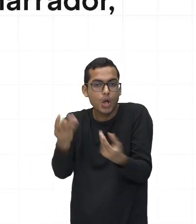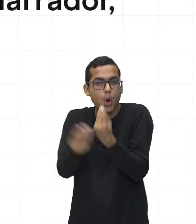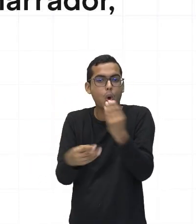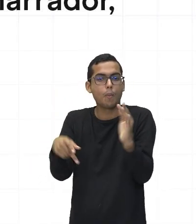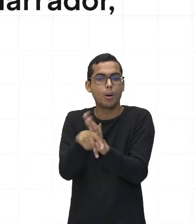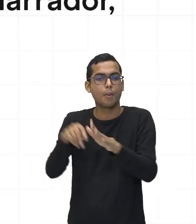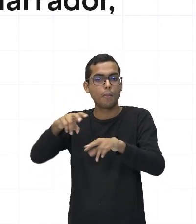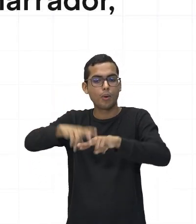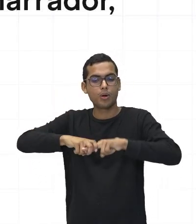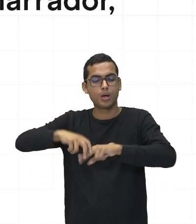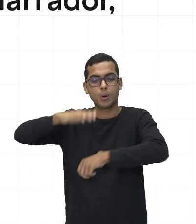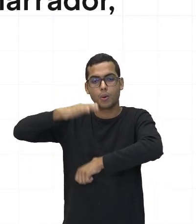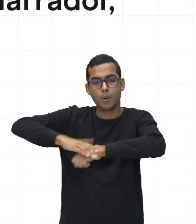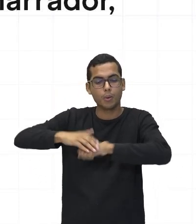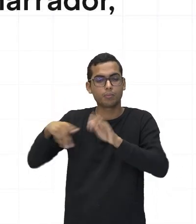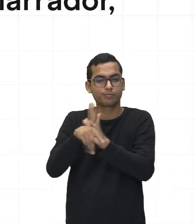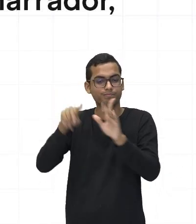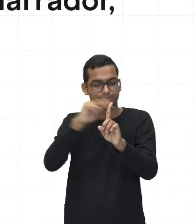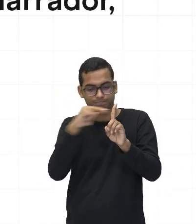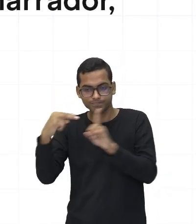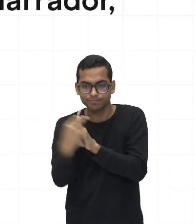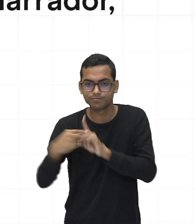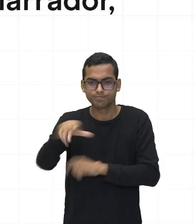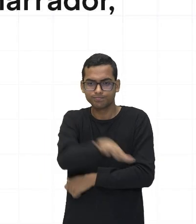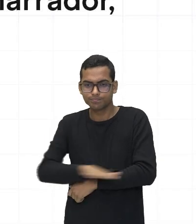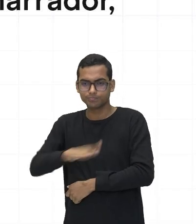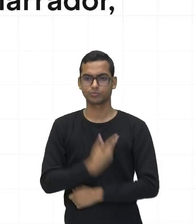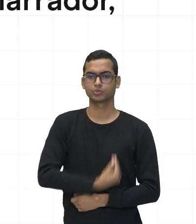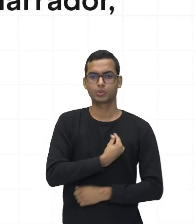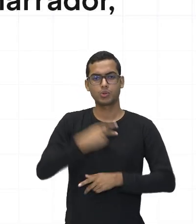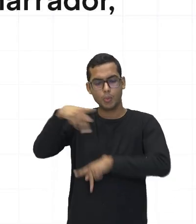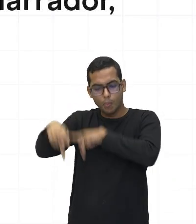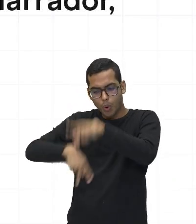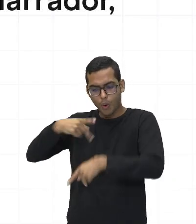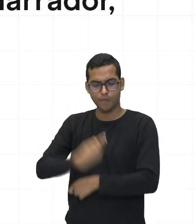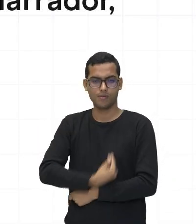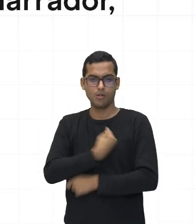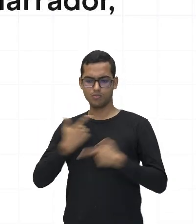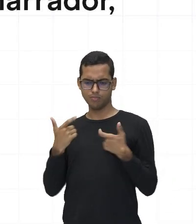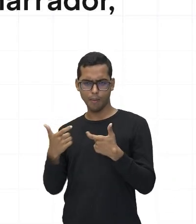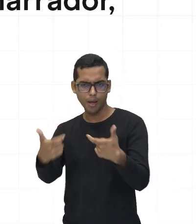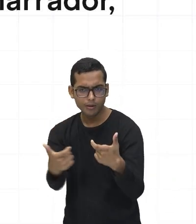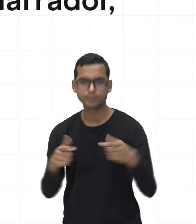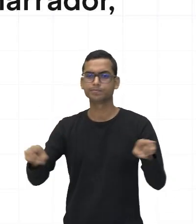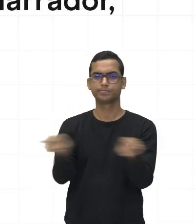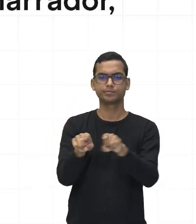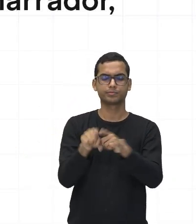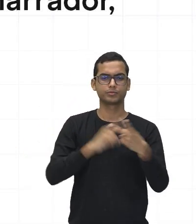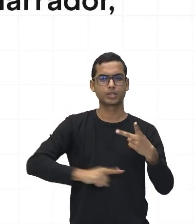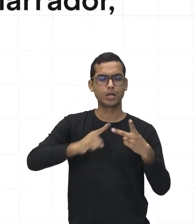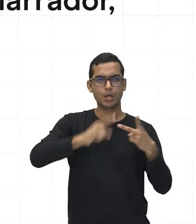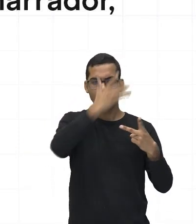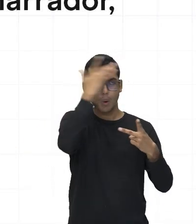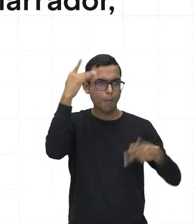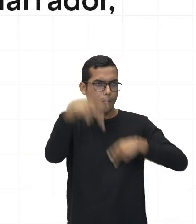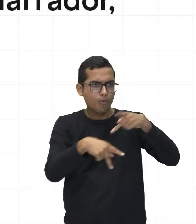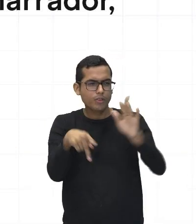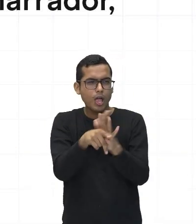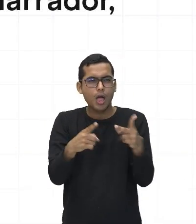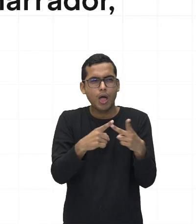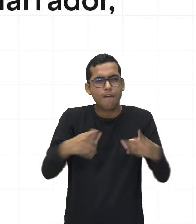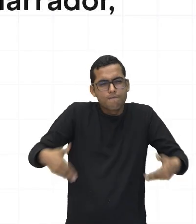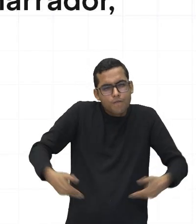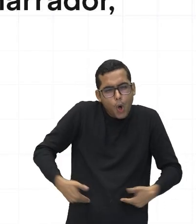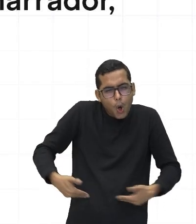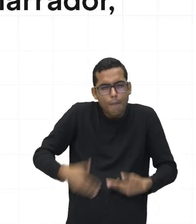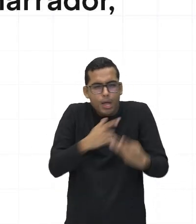vai ser influenciado pelo meio em que vive, se o povo está vivendo alguma guerra, se o povo está passando fome, se o